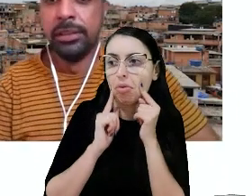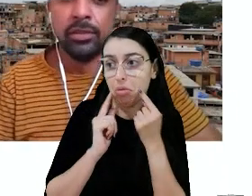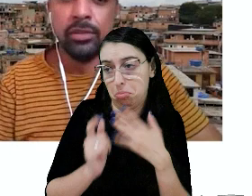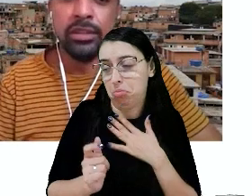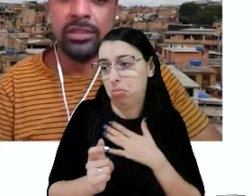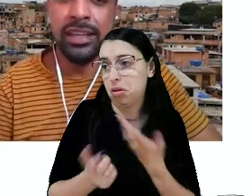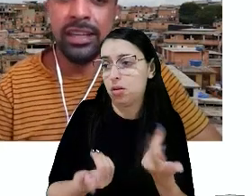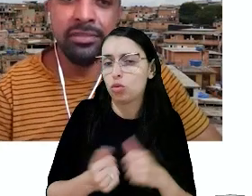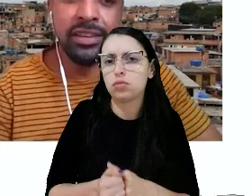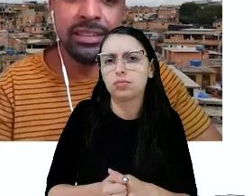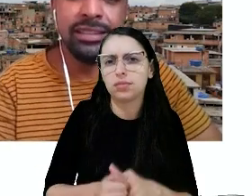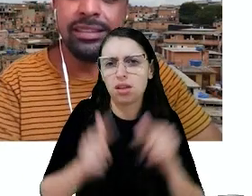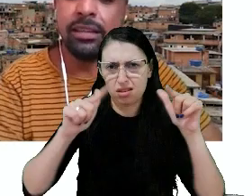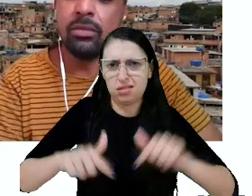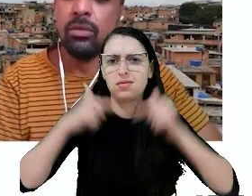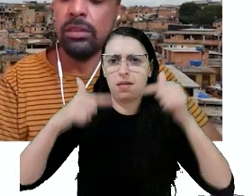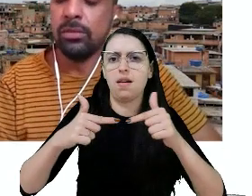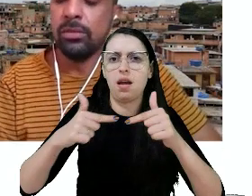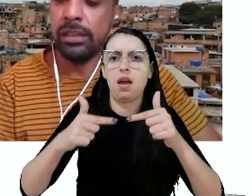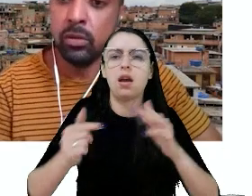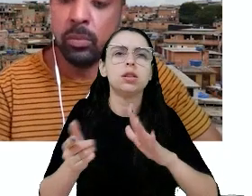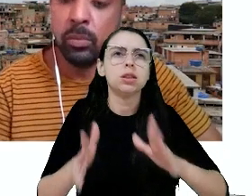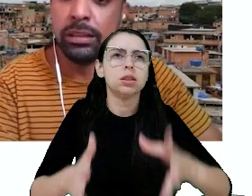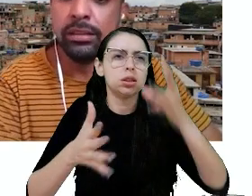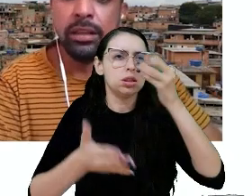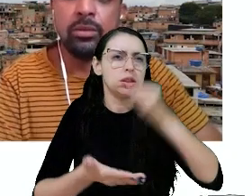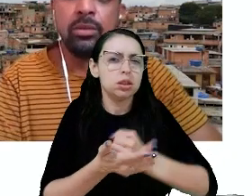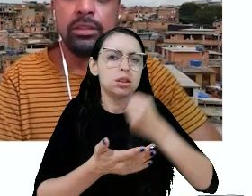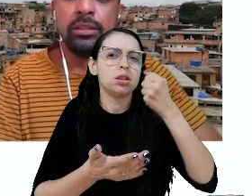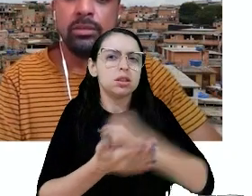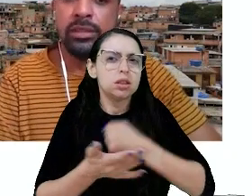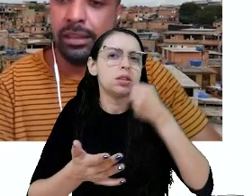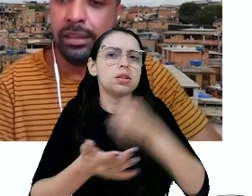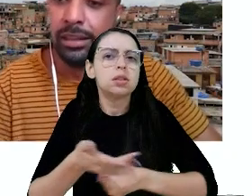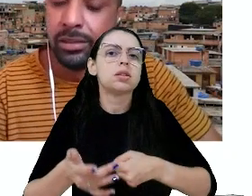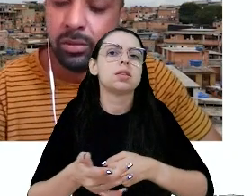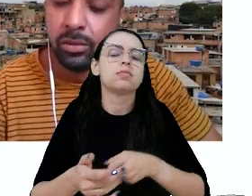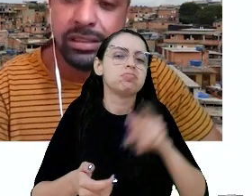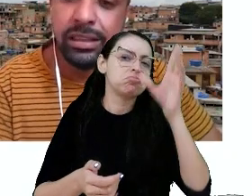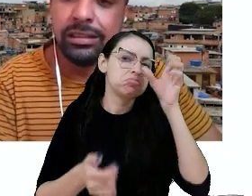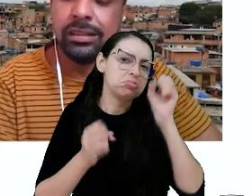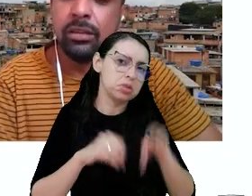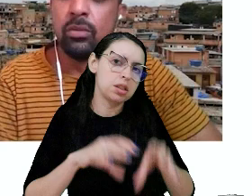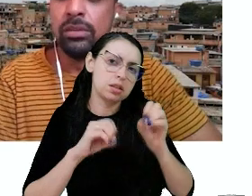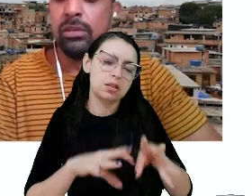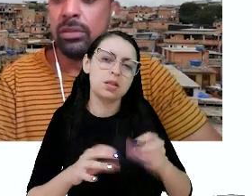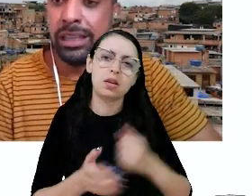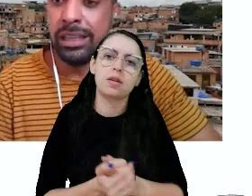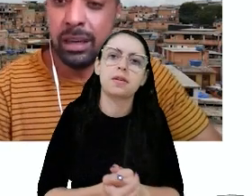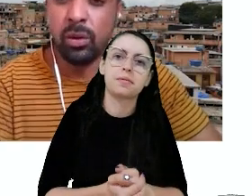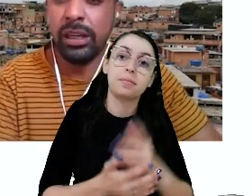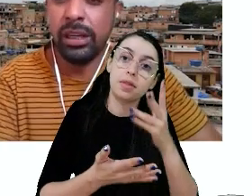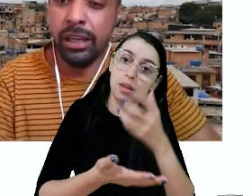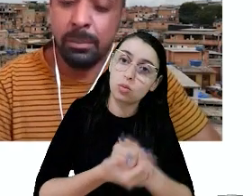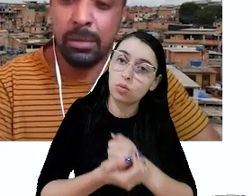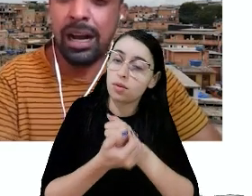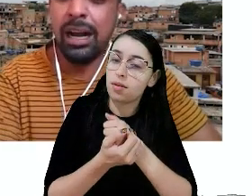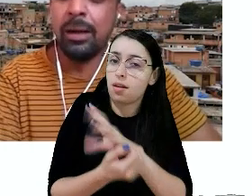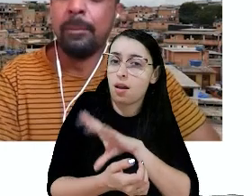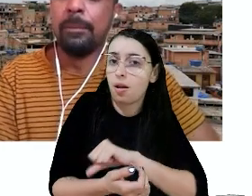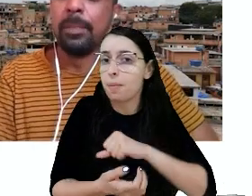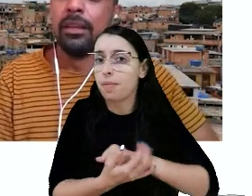mesmo... E vocês conseguem fazer tanta coisa, conseguem suportar tanta coisa, conseguem nos ensinar tanta coisa, conseguem